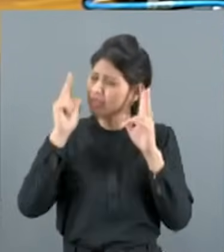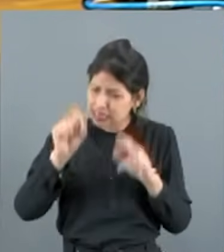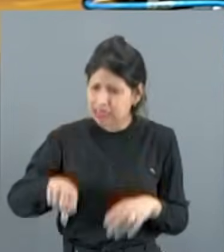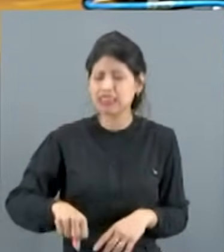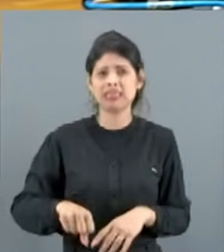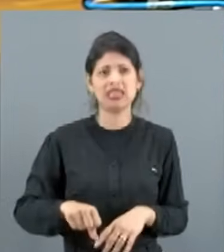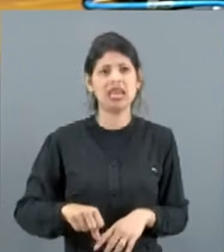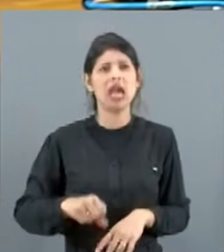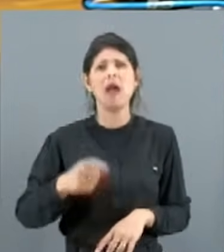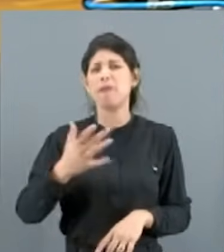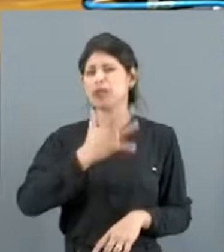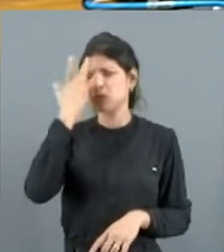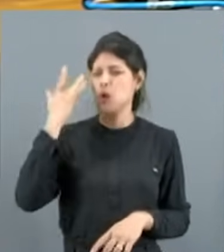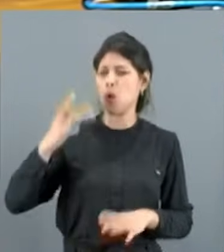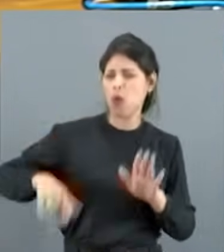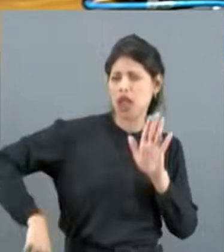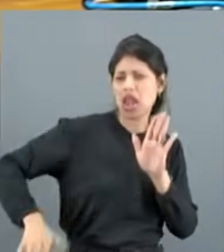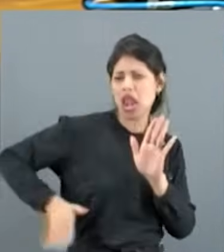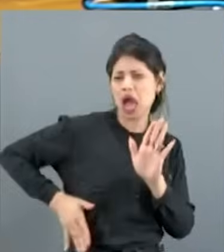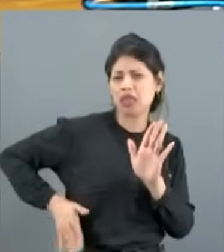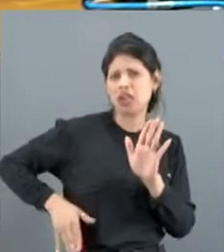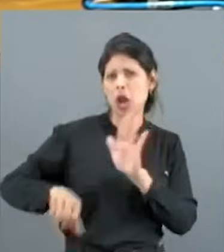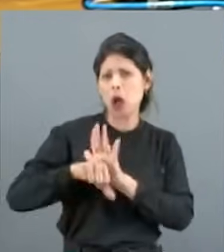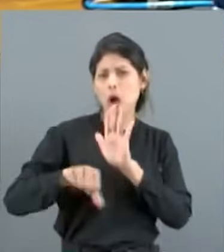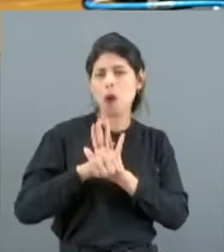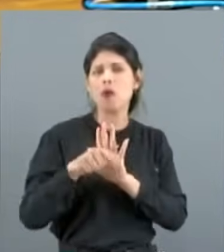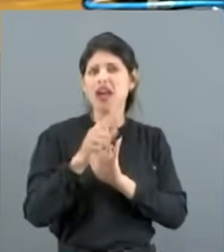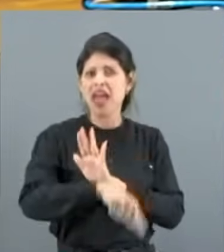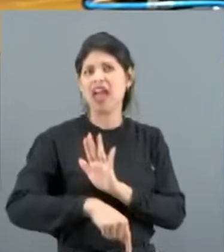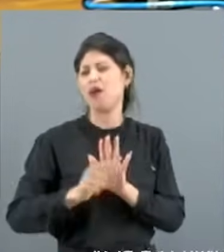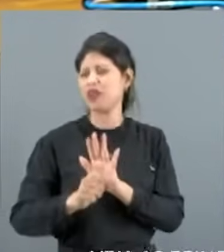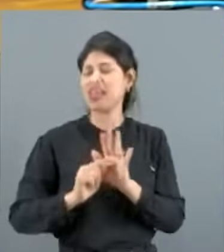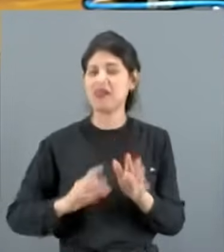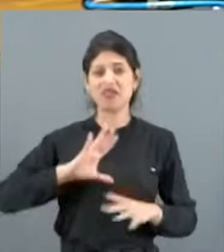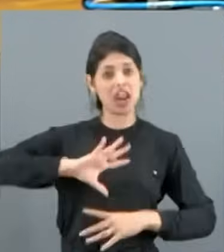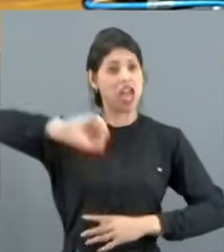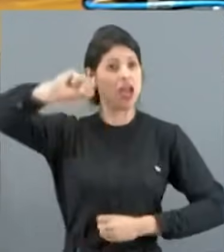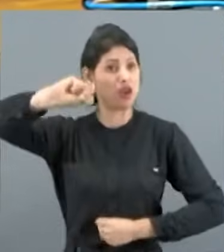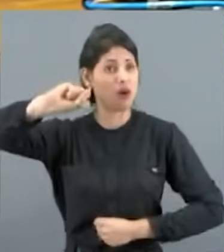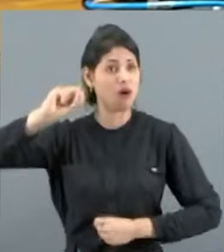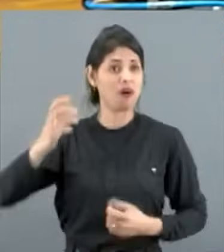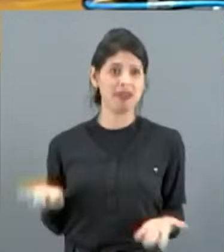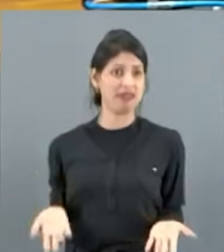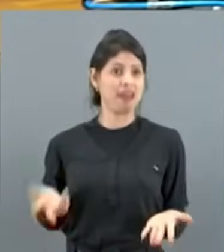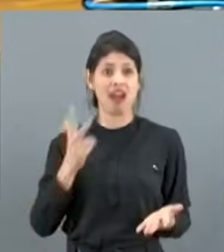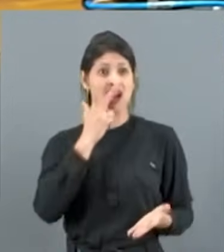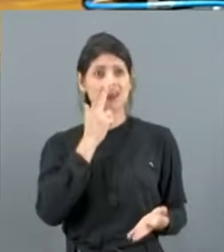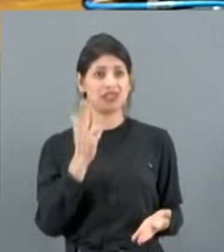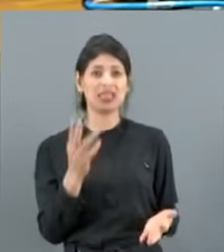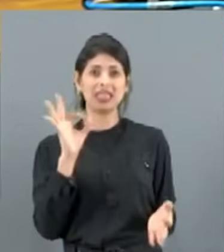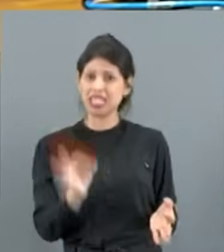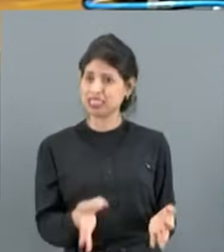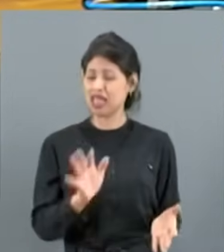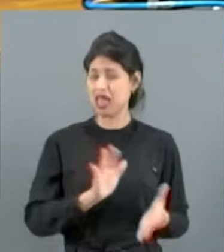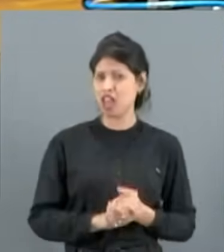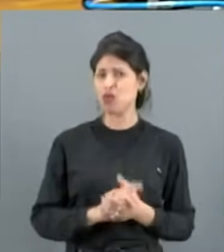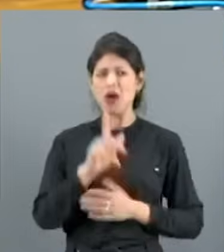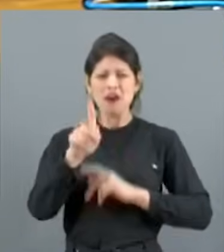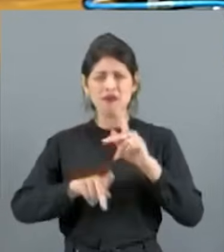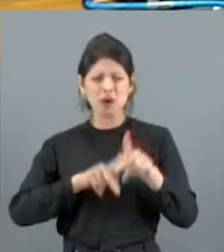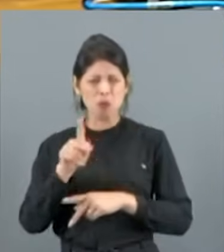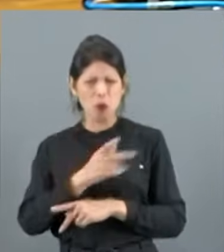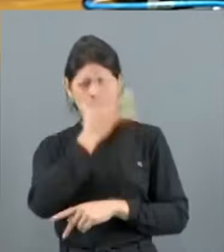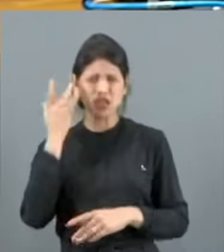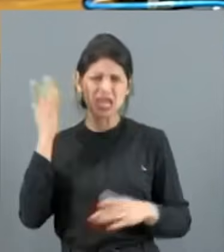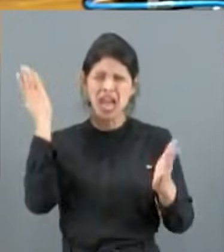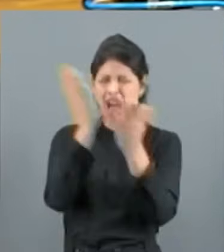herói ladrão do herói ele está errado a esta tem que pagar por 17 anos que seja 10 sim aí eu falo esse pessoal que